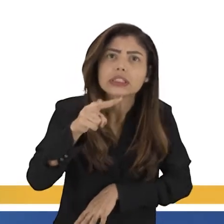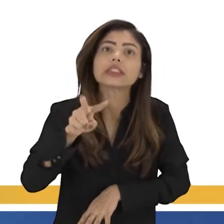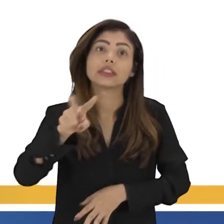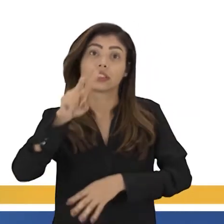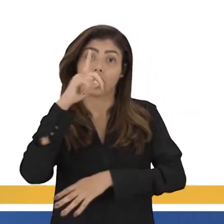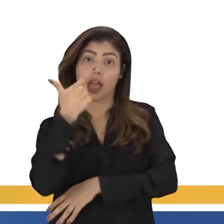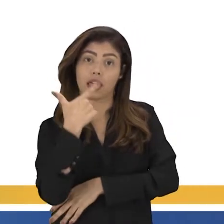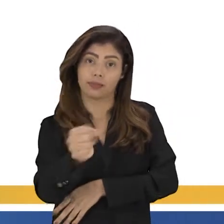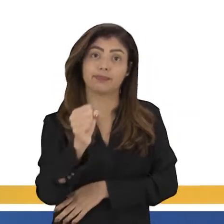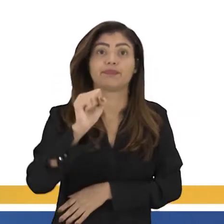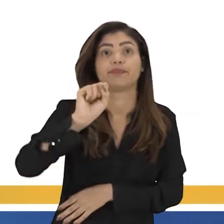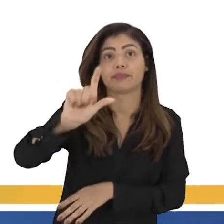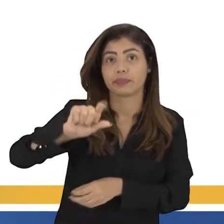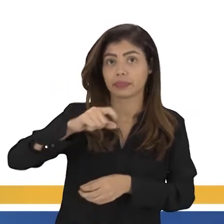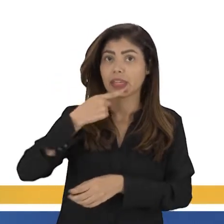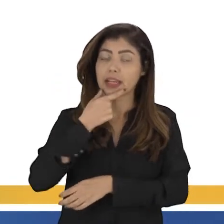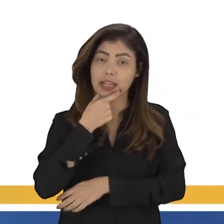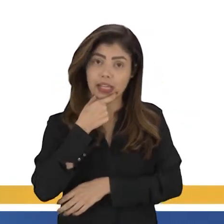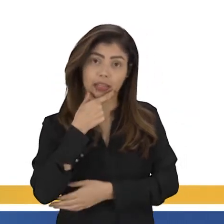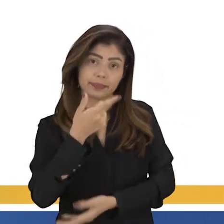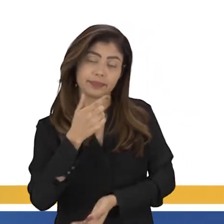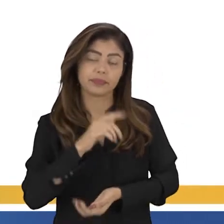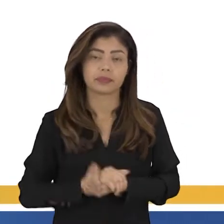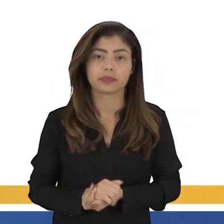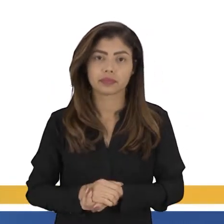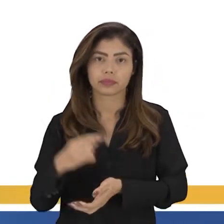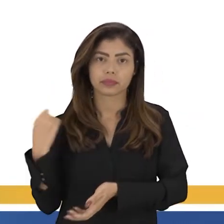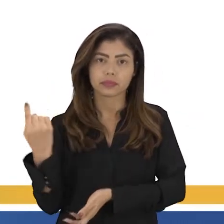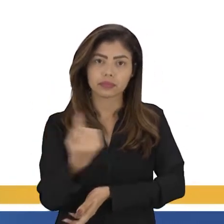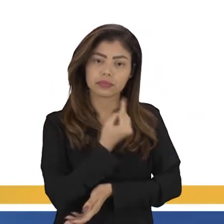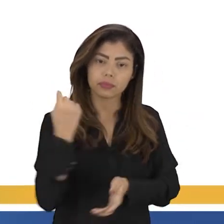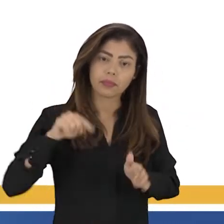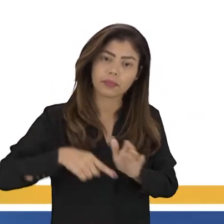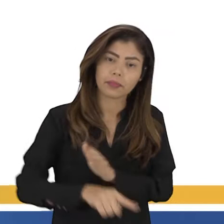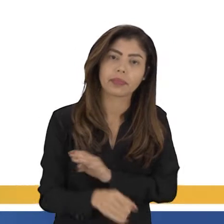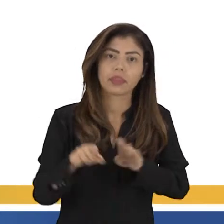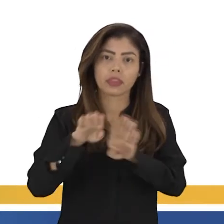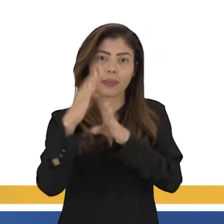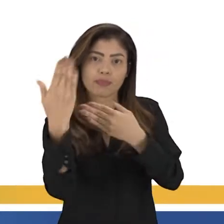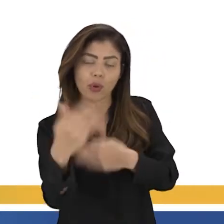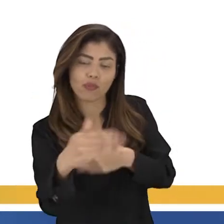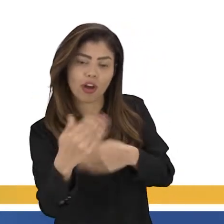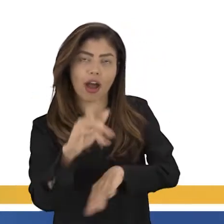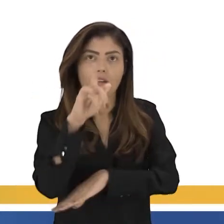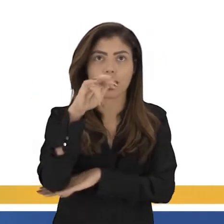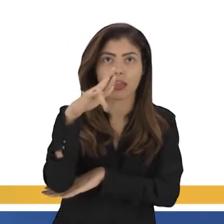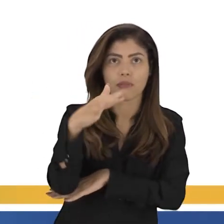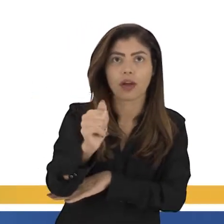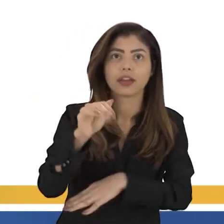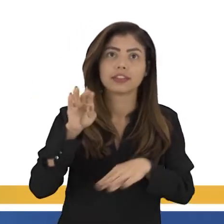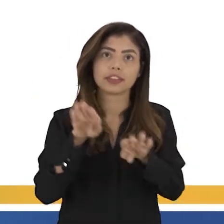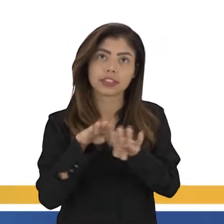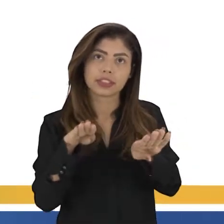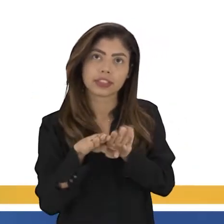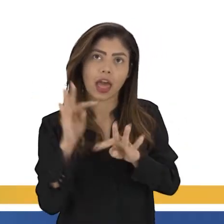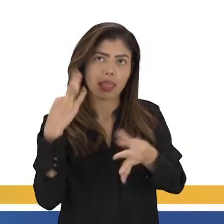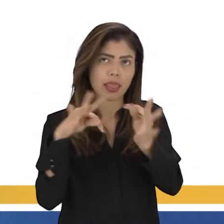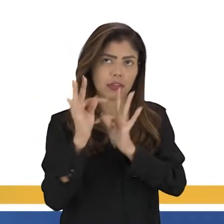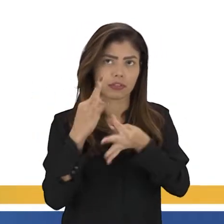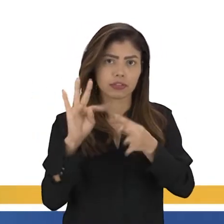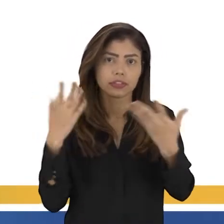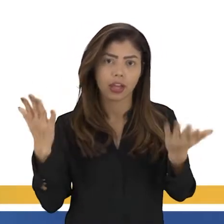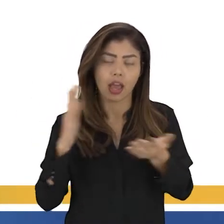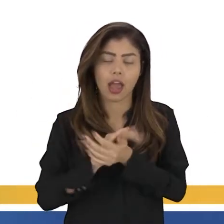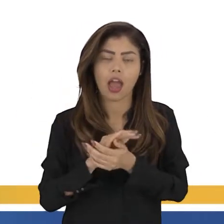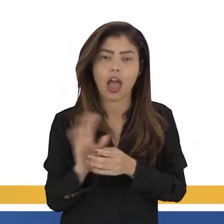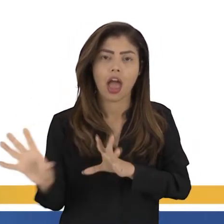língua estrangeira, inglês. Nós estamos dentro dessa prova de linguagem, códigos e suas tecnologias,